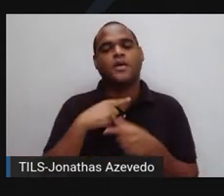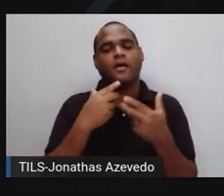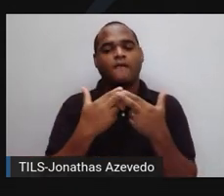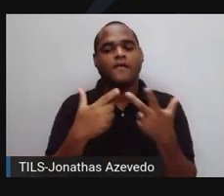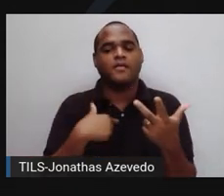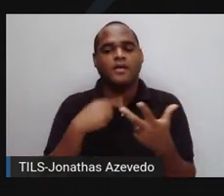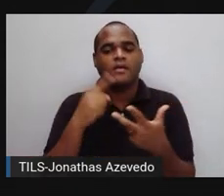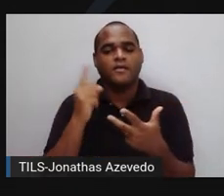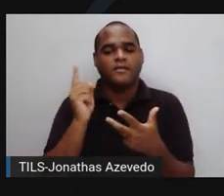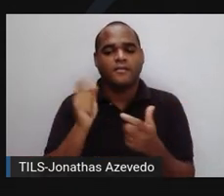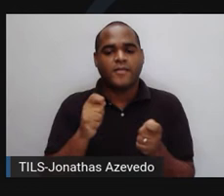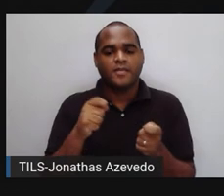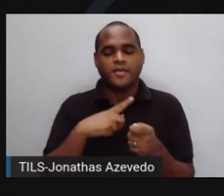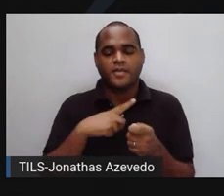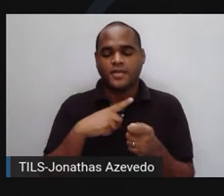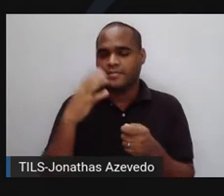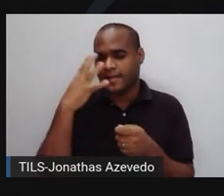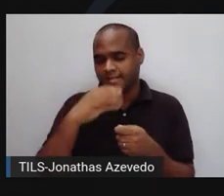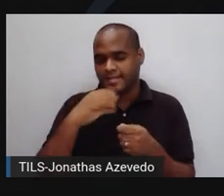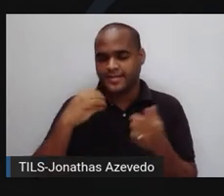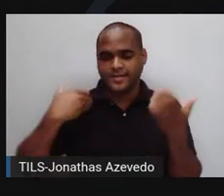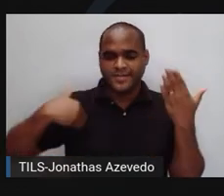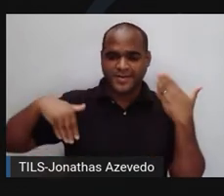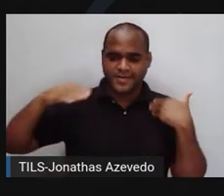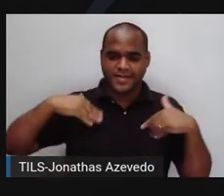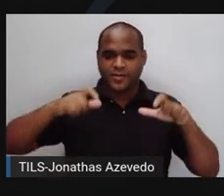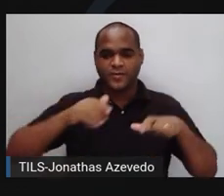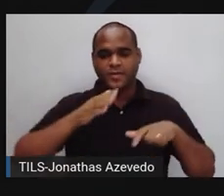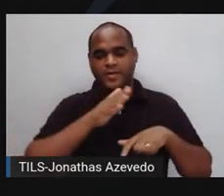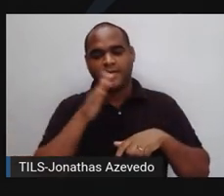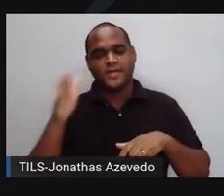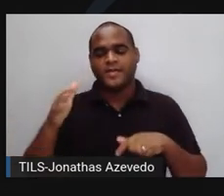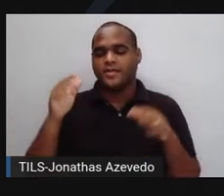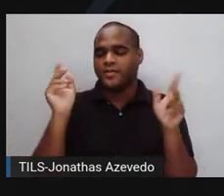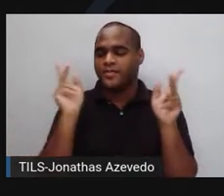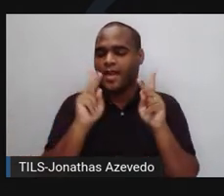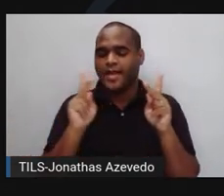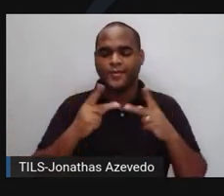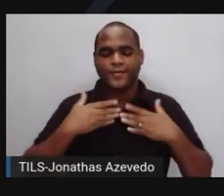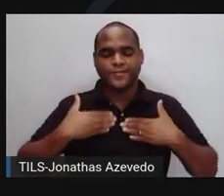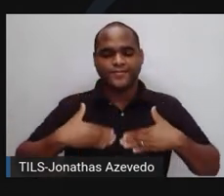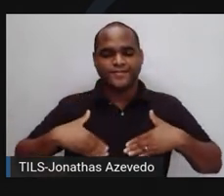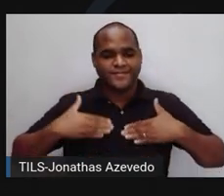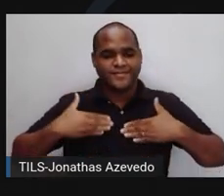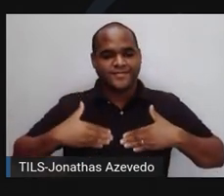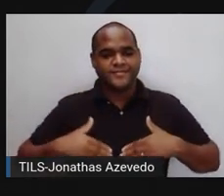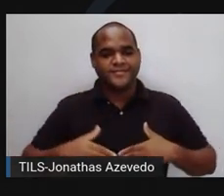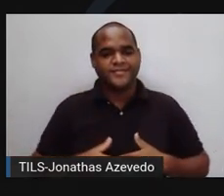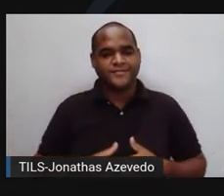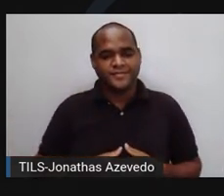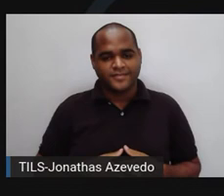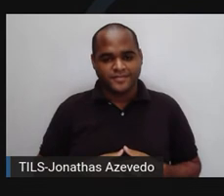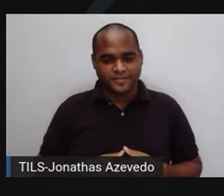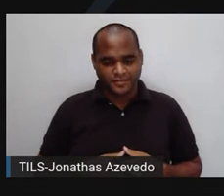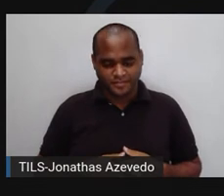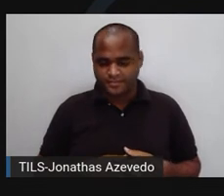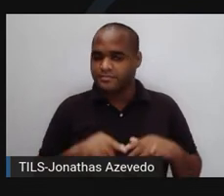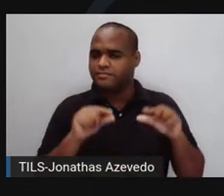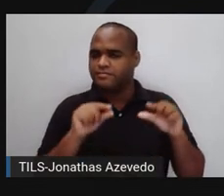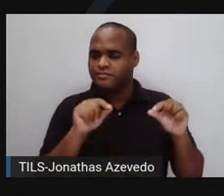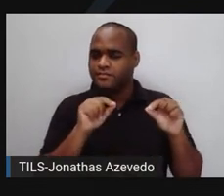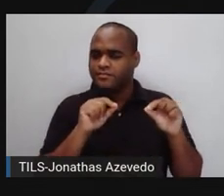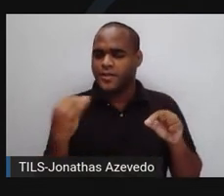aquela que oferece beleza cênica recreação turismo Paz de espírito E por que é importante